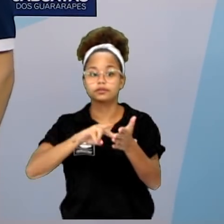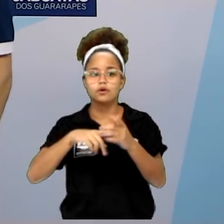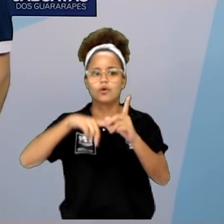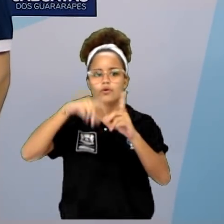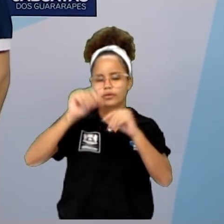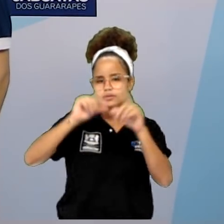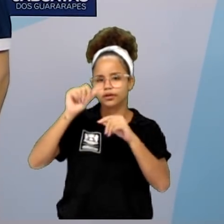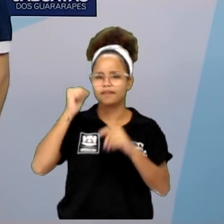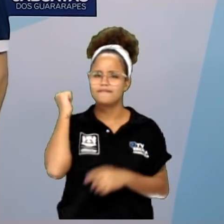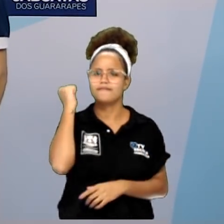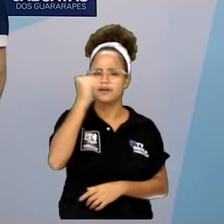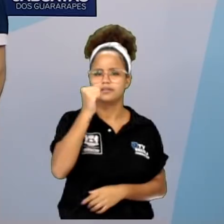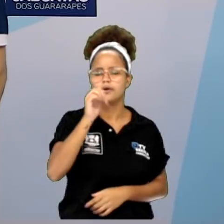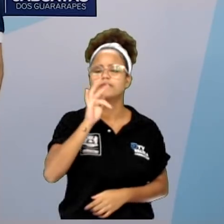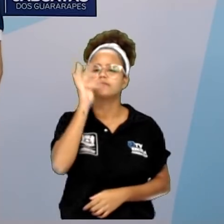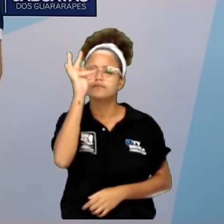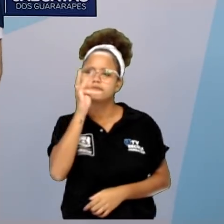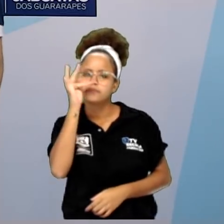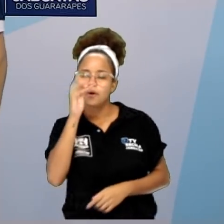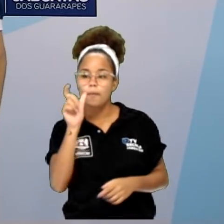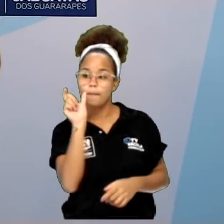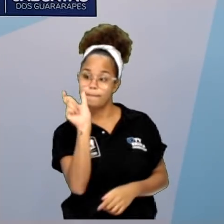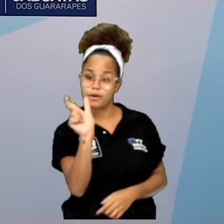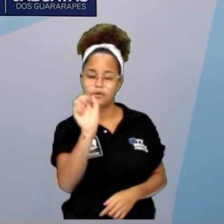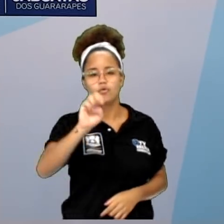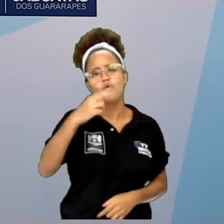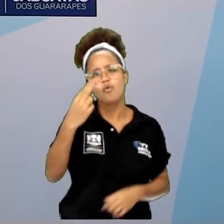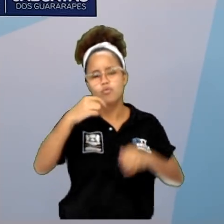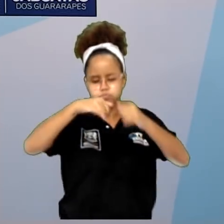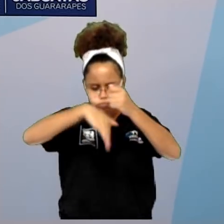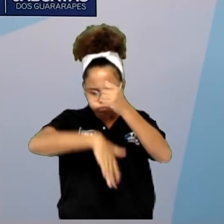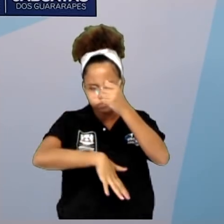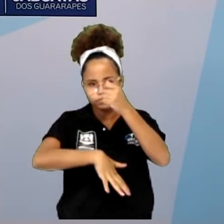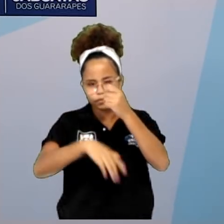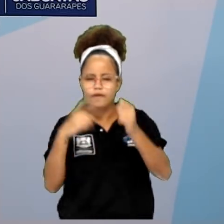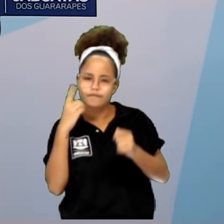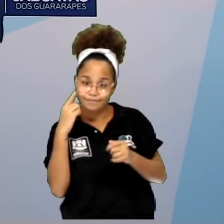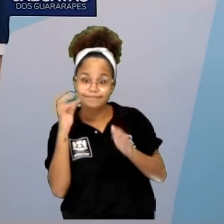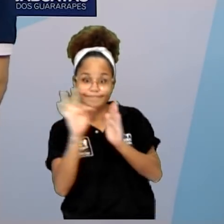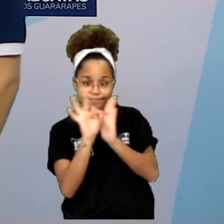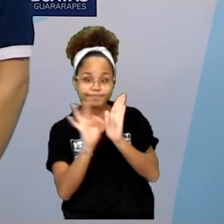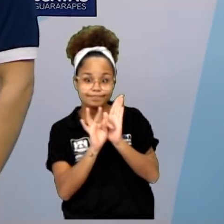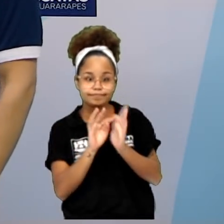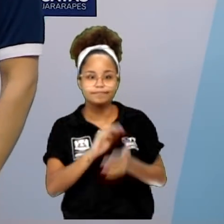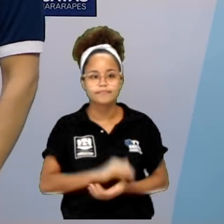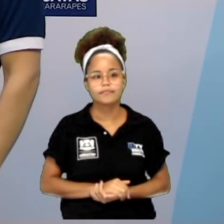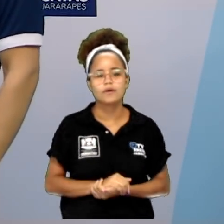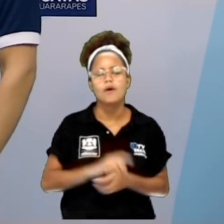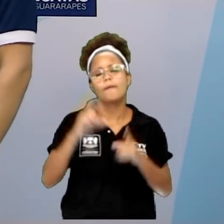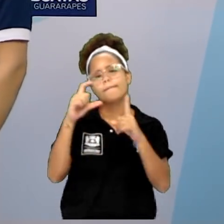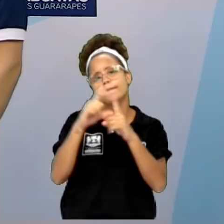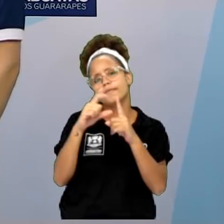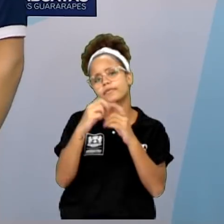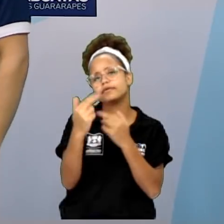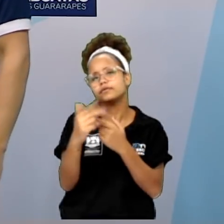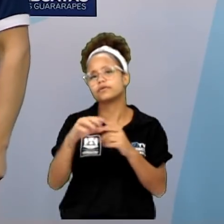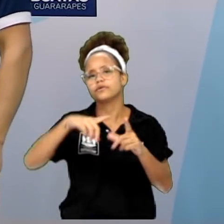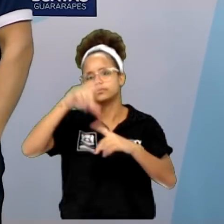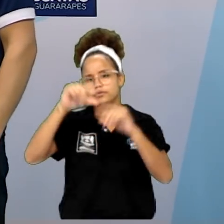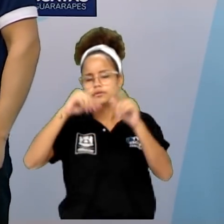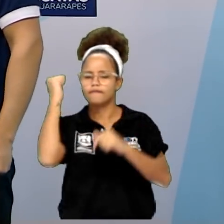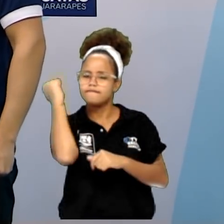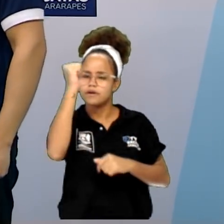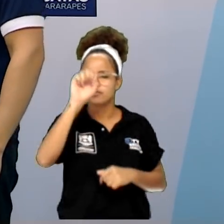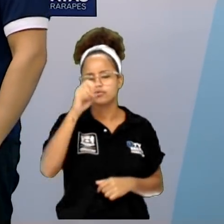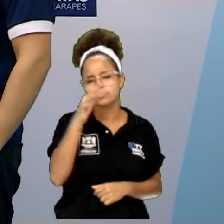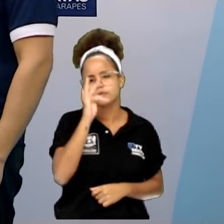estrelas, facas, flores, palavras ou raízes. Vamos dar uma olhadinha lá? Palavras são como estrelas, facas ou